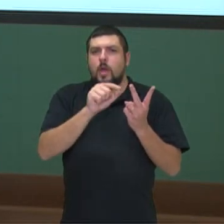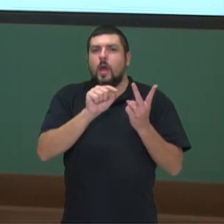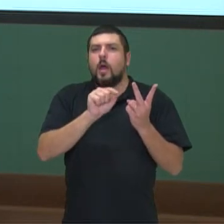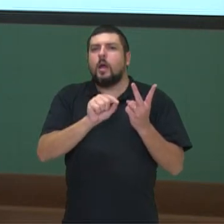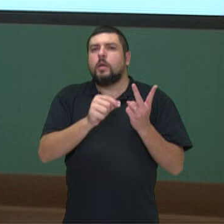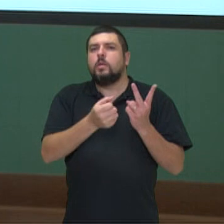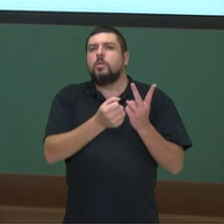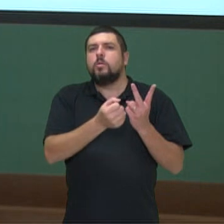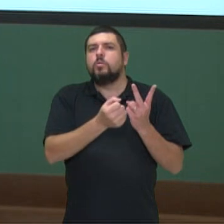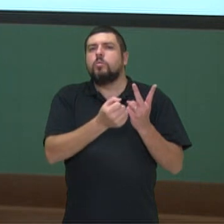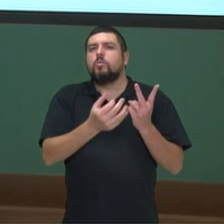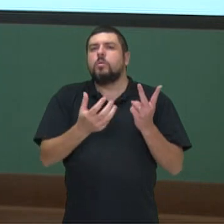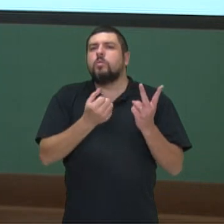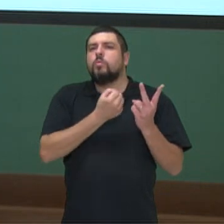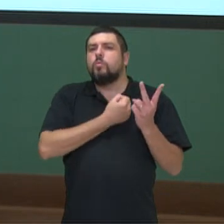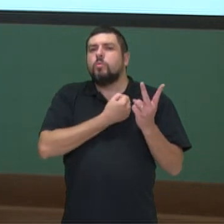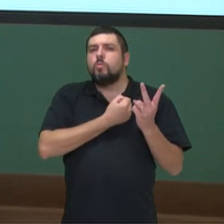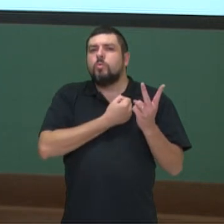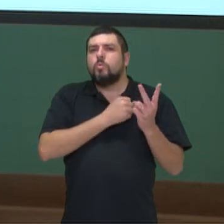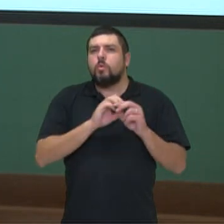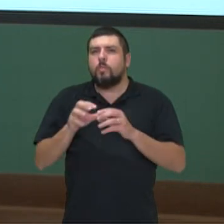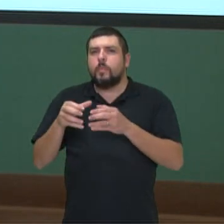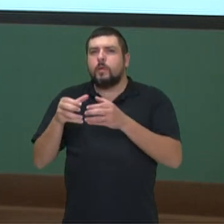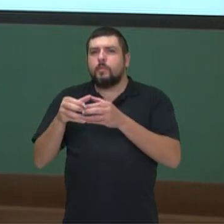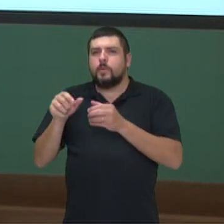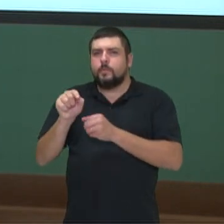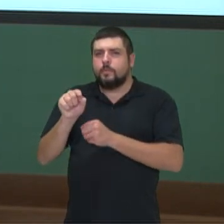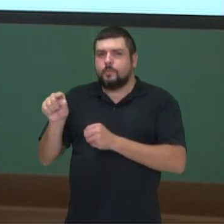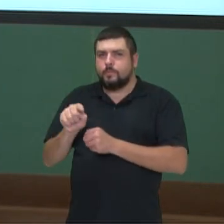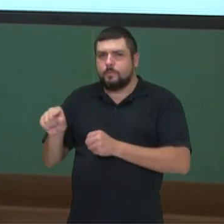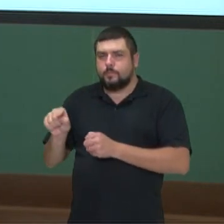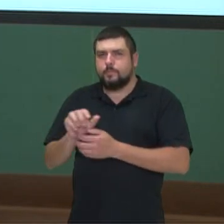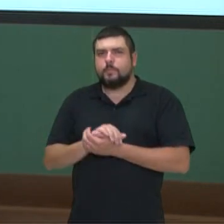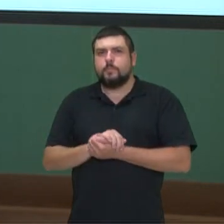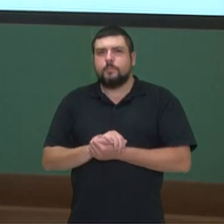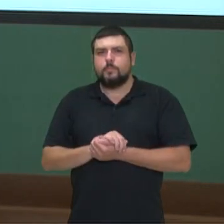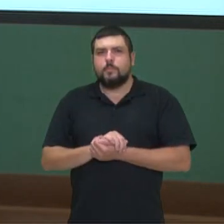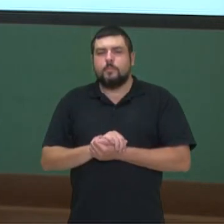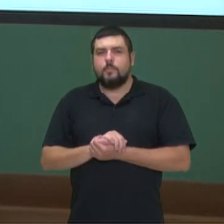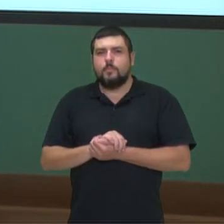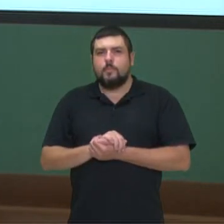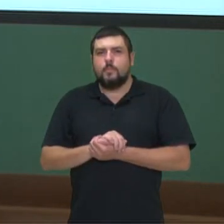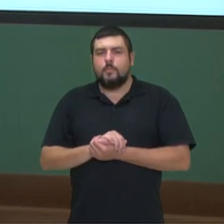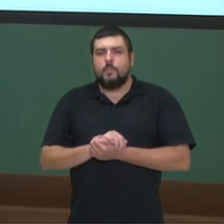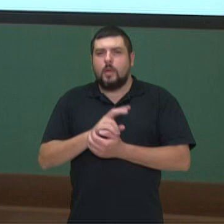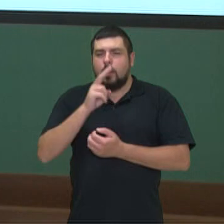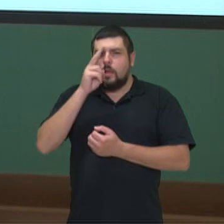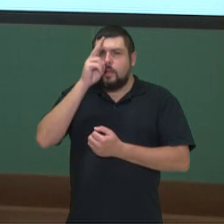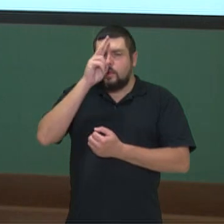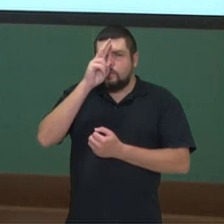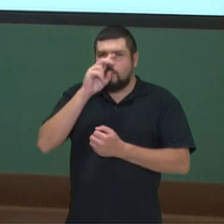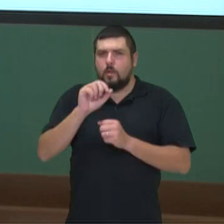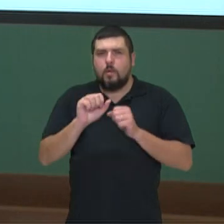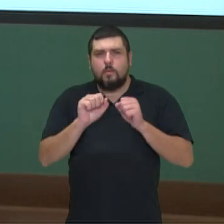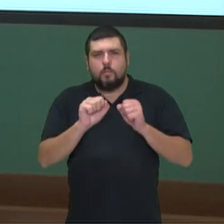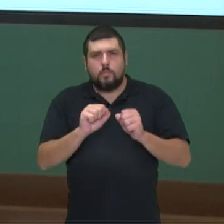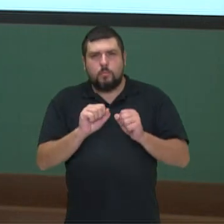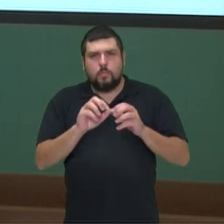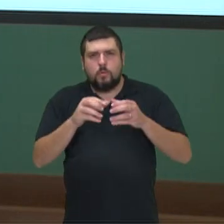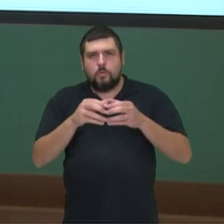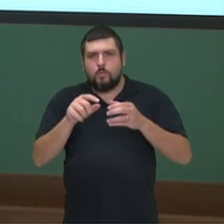números inteiros. Lembrando que o conjunto dos números inteiros são os inteiros positivos e os